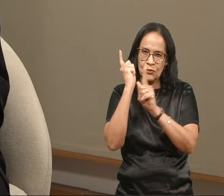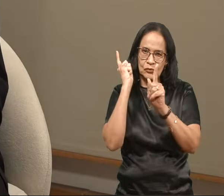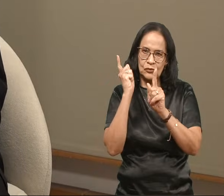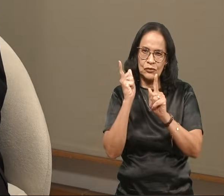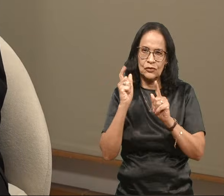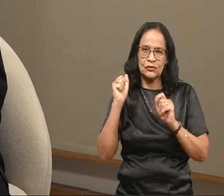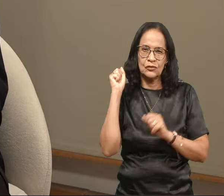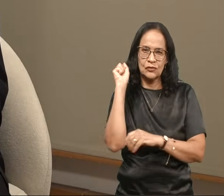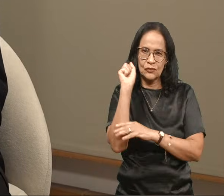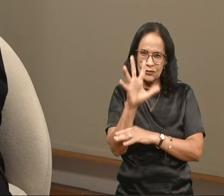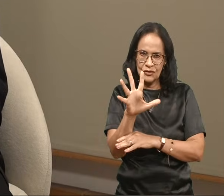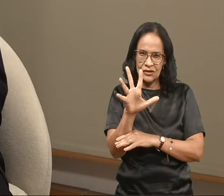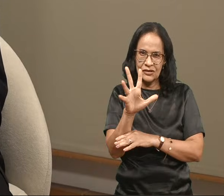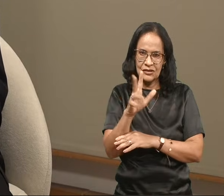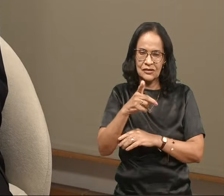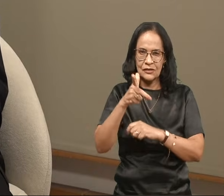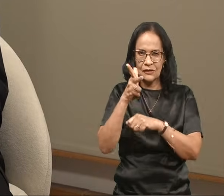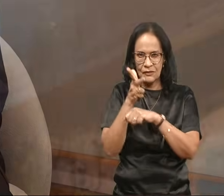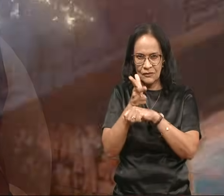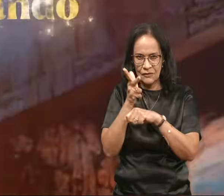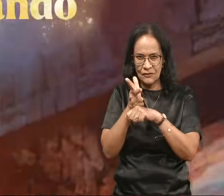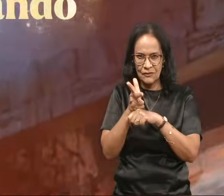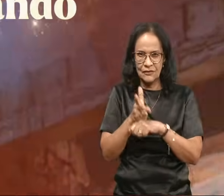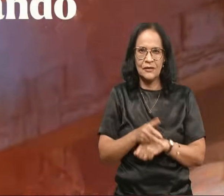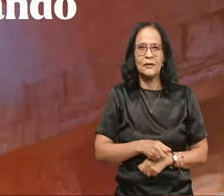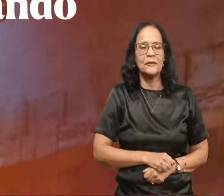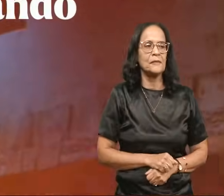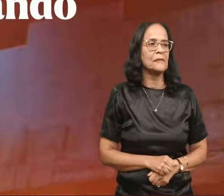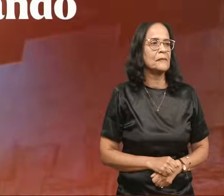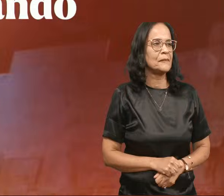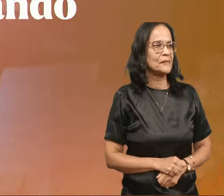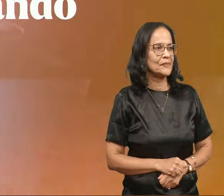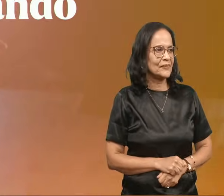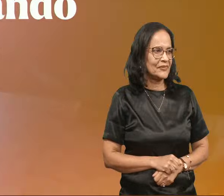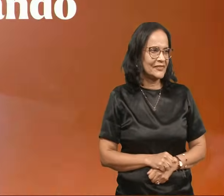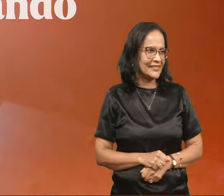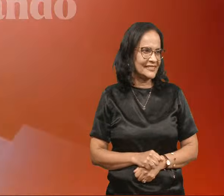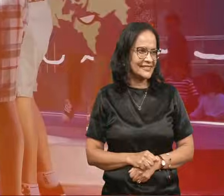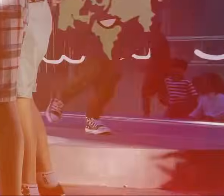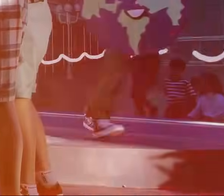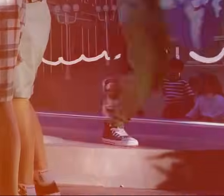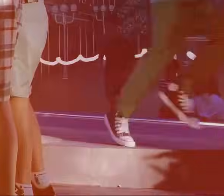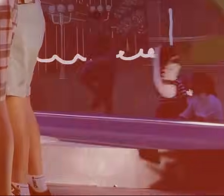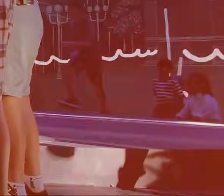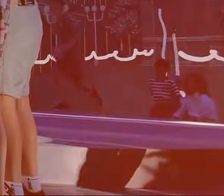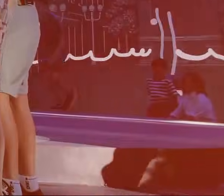teaser do Natal Aleluia.